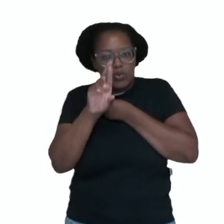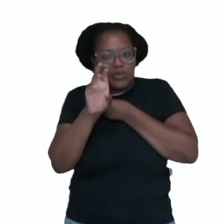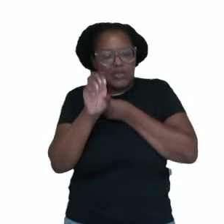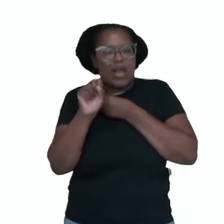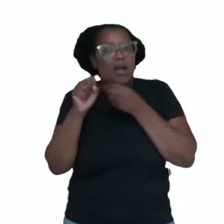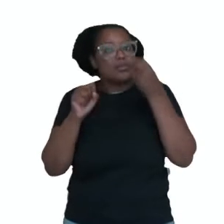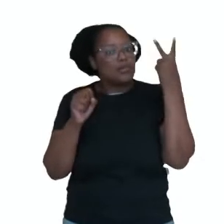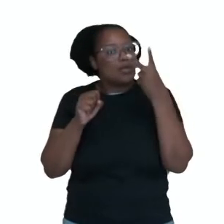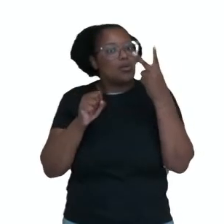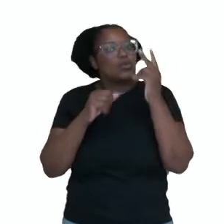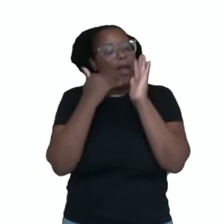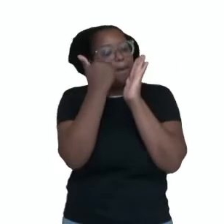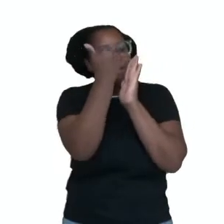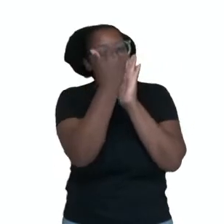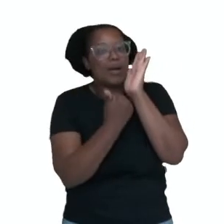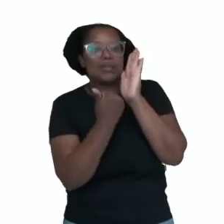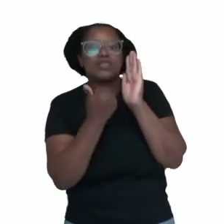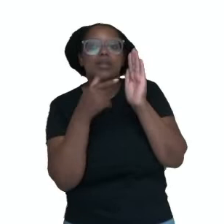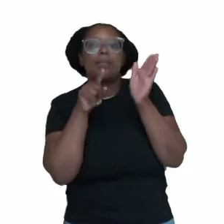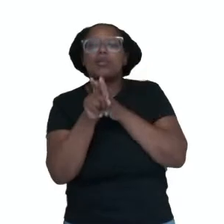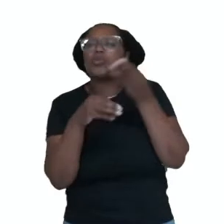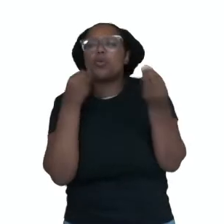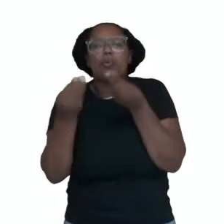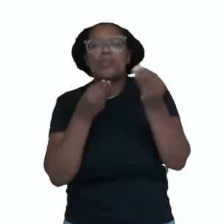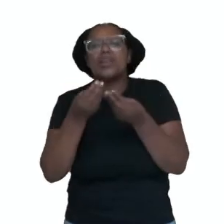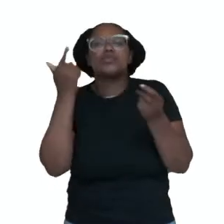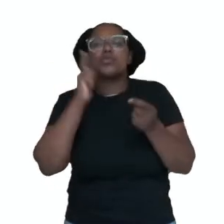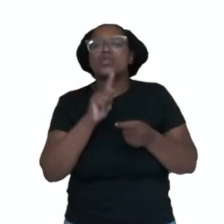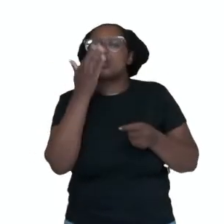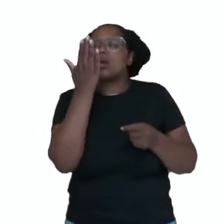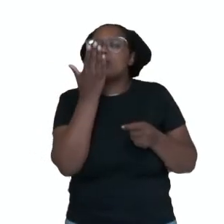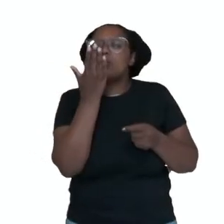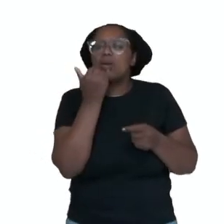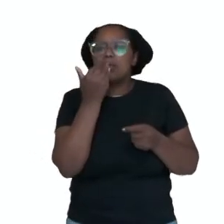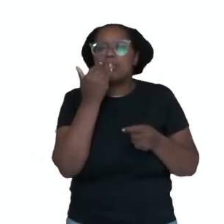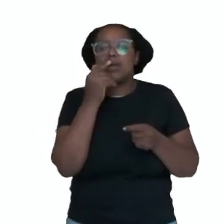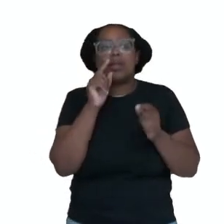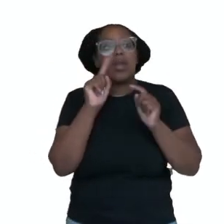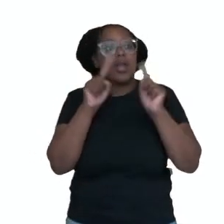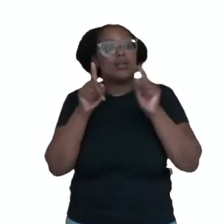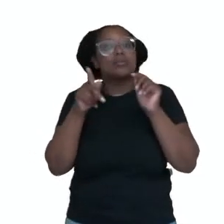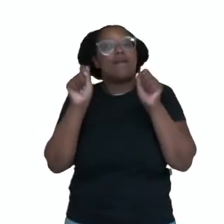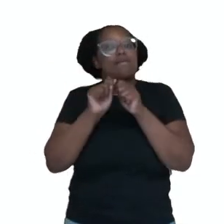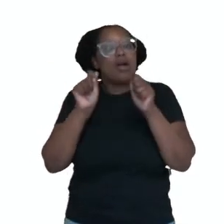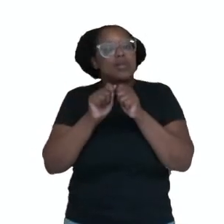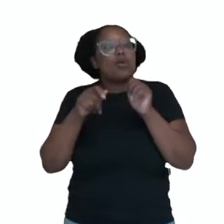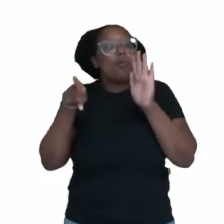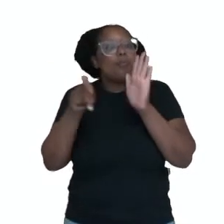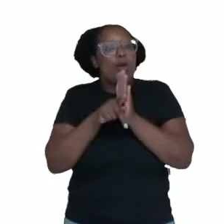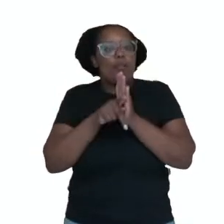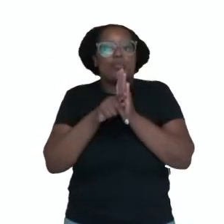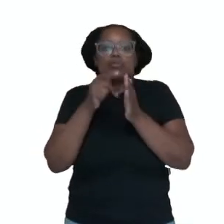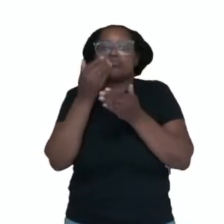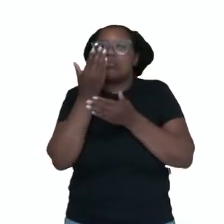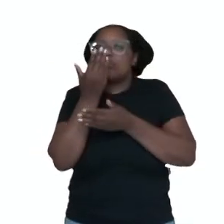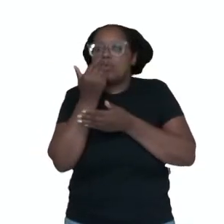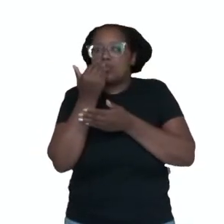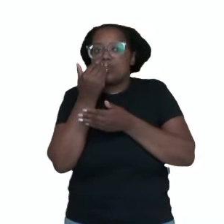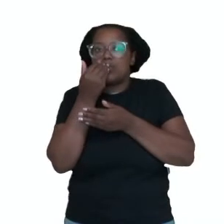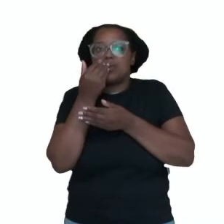é como eles obtêm esse tipo de alimento. Os produtores produzem seu próprio alimento através da